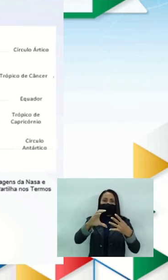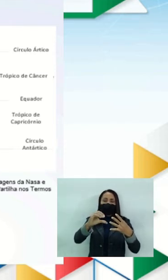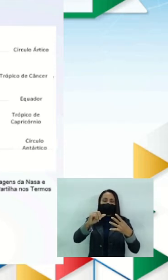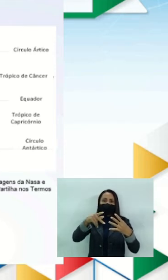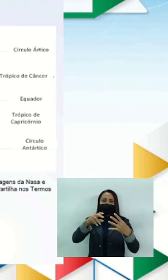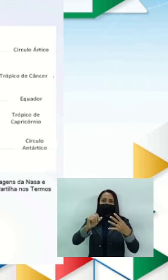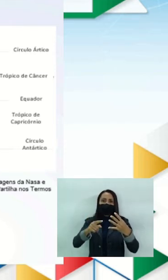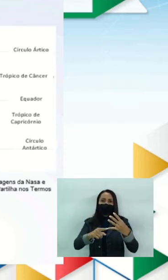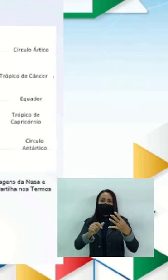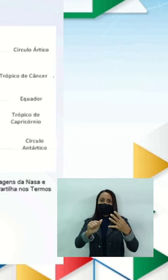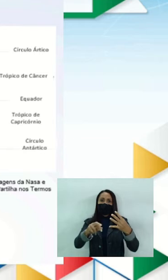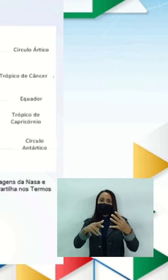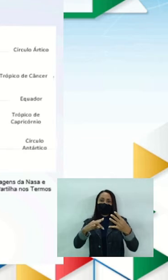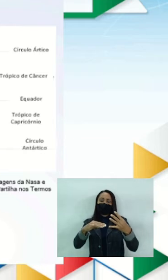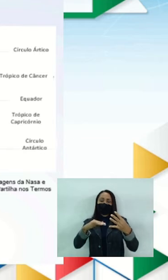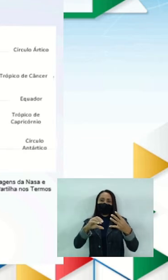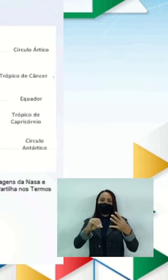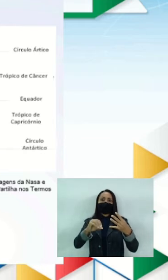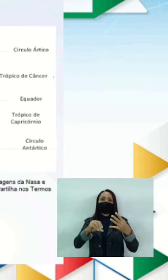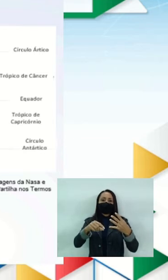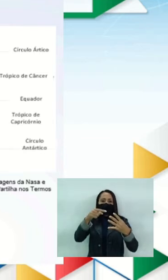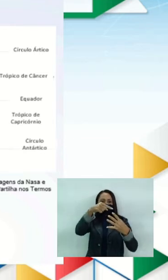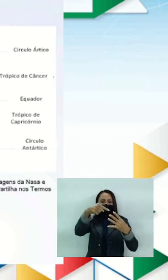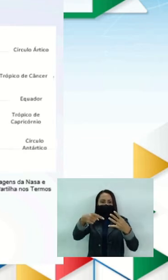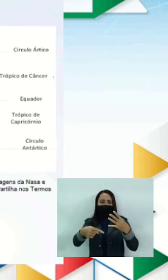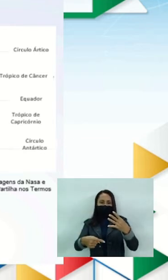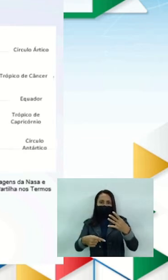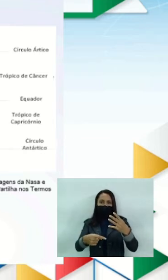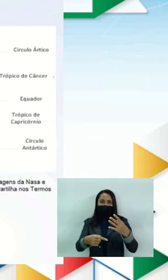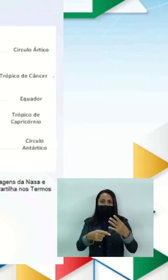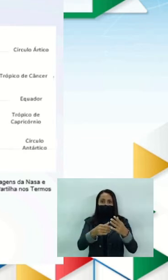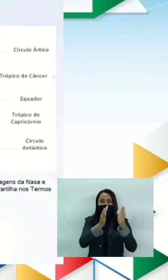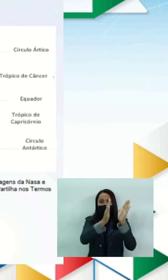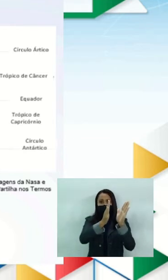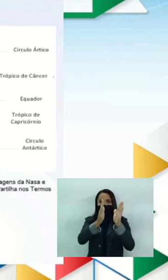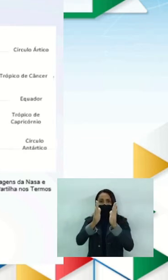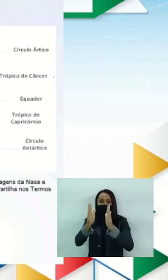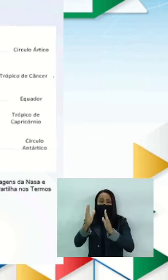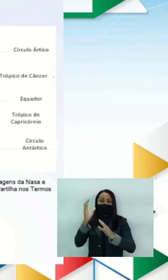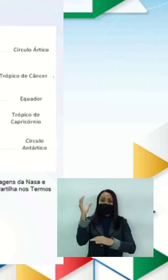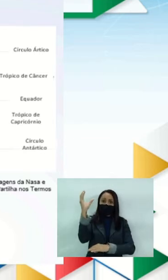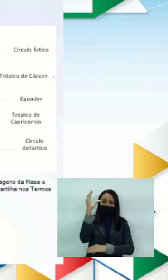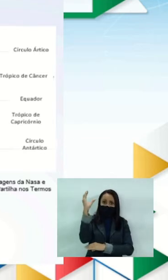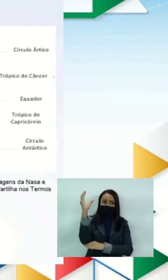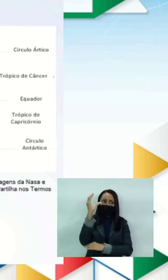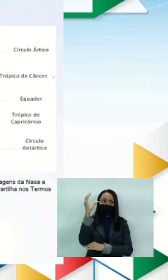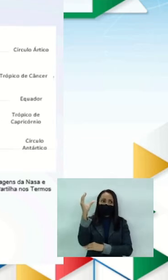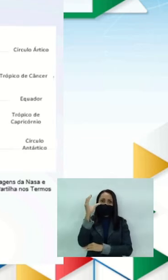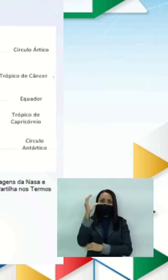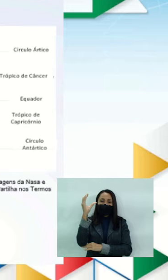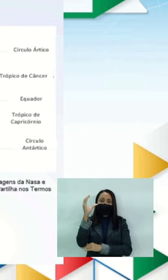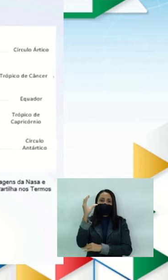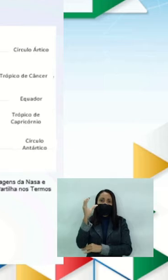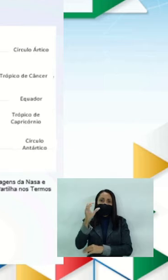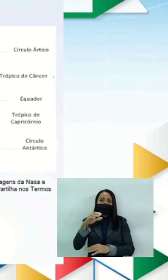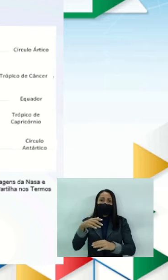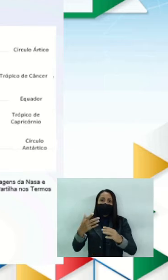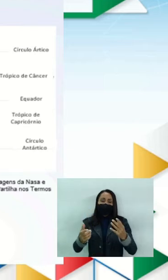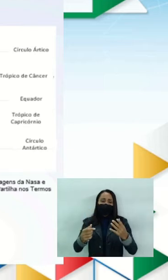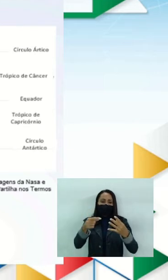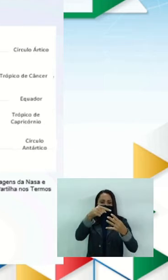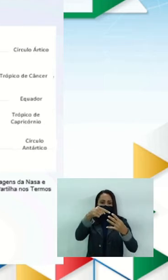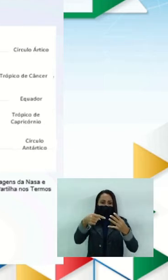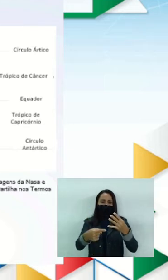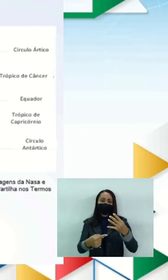Ártico. Existem esses paralelos que dividem a Terra nas zonas climáticas, tá certo? É intertropical, subtropical